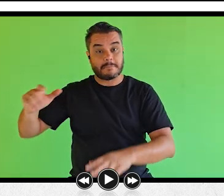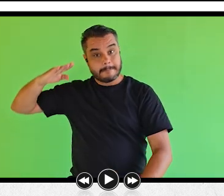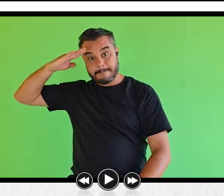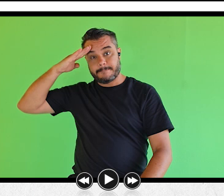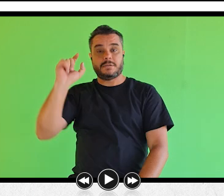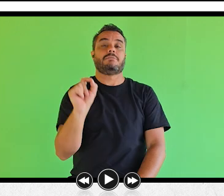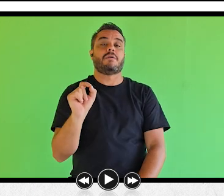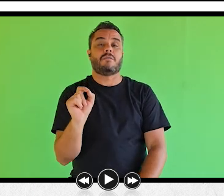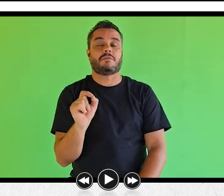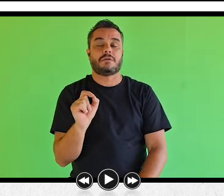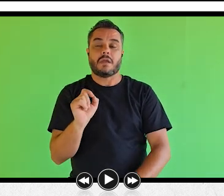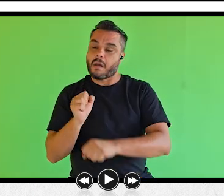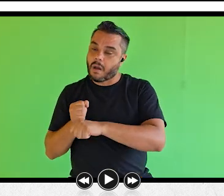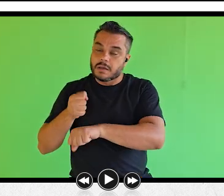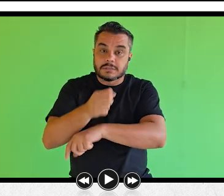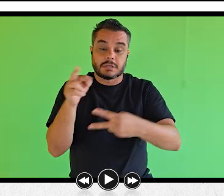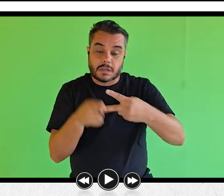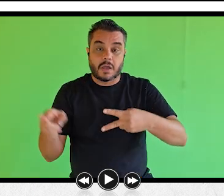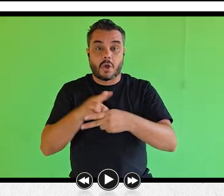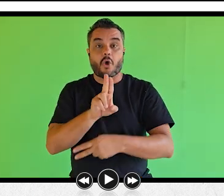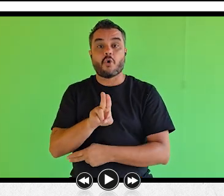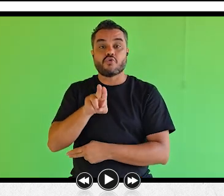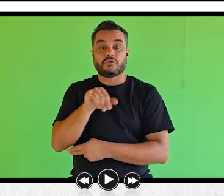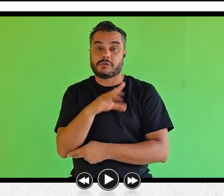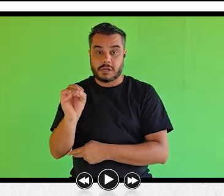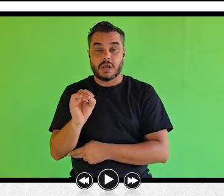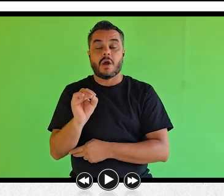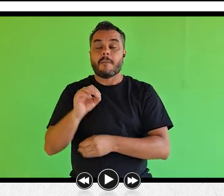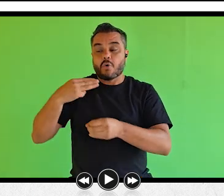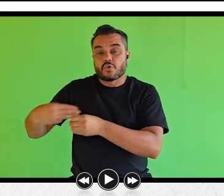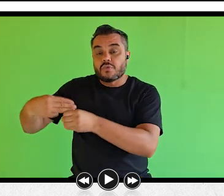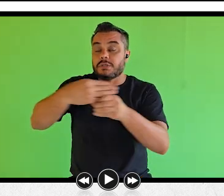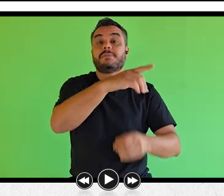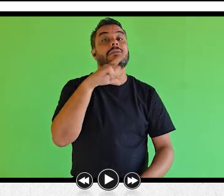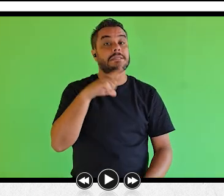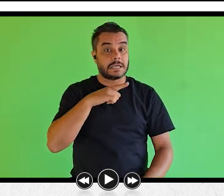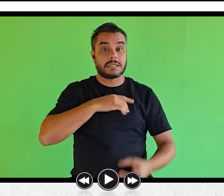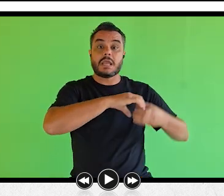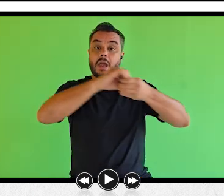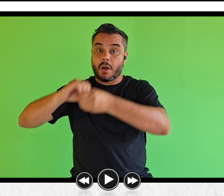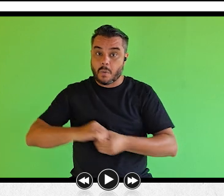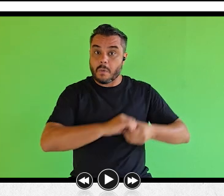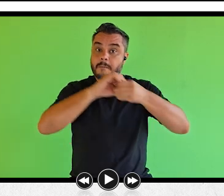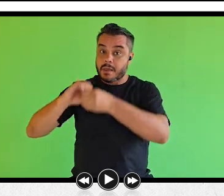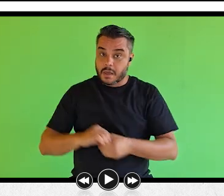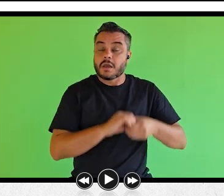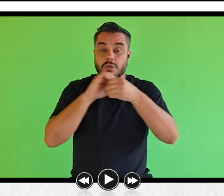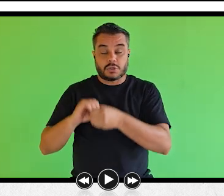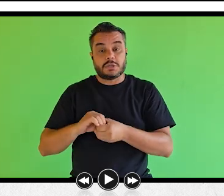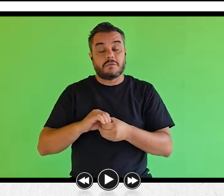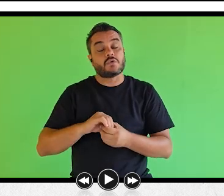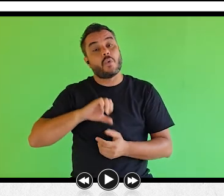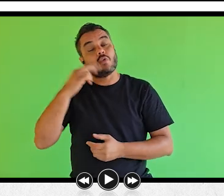municípios que implantarem a coleta seletiva com a participação de cooperativas ou outras formas de associação de catadores de materiais reutilizáveis